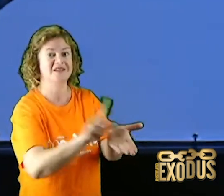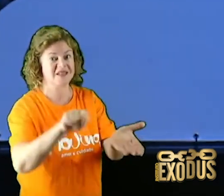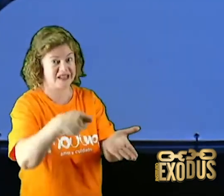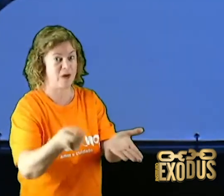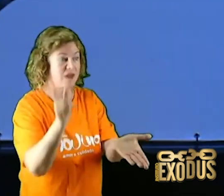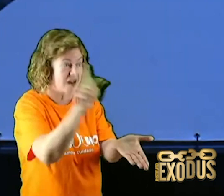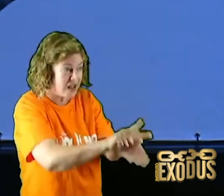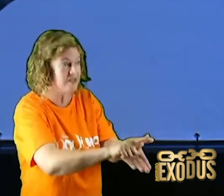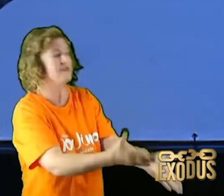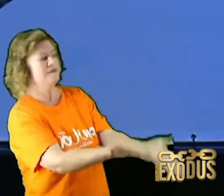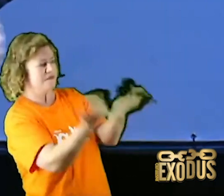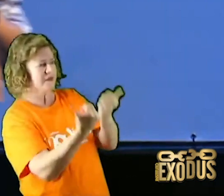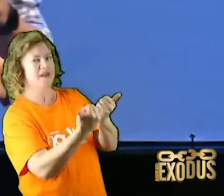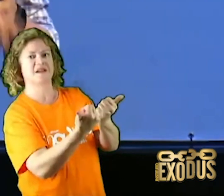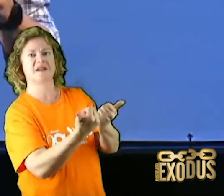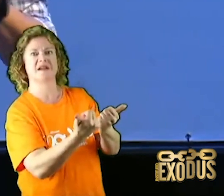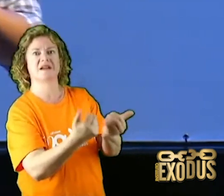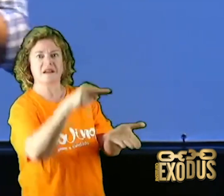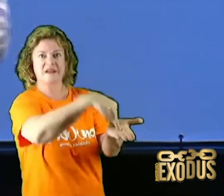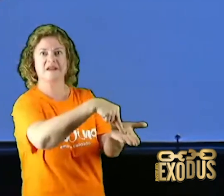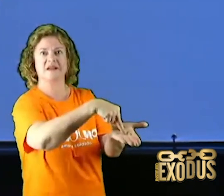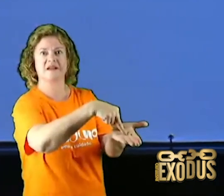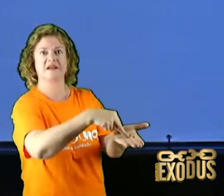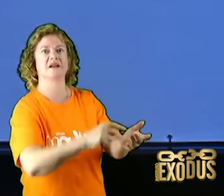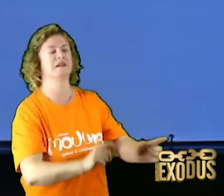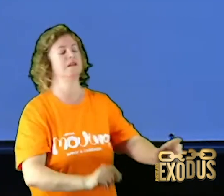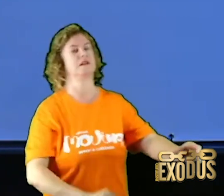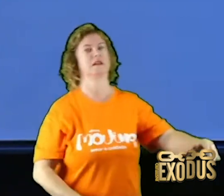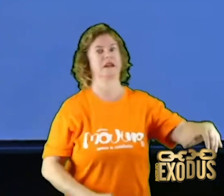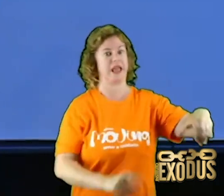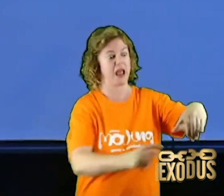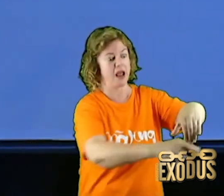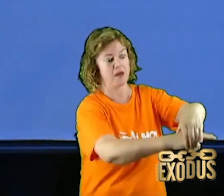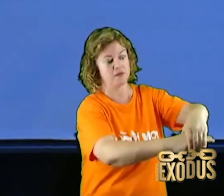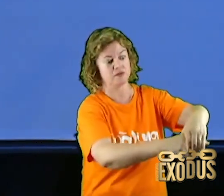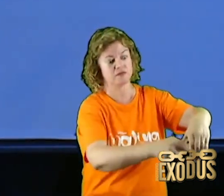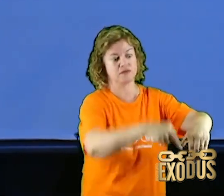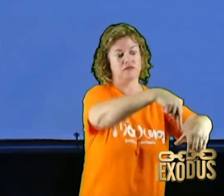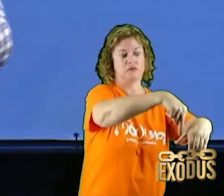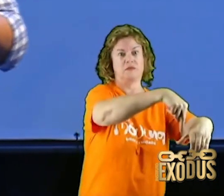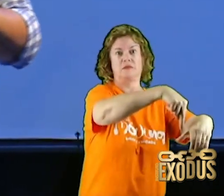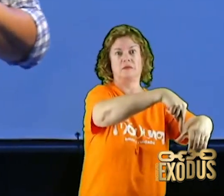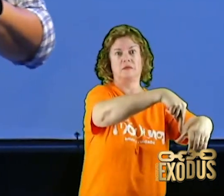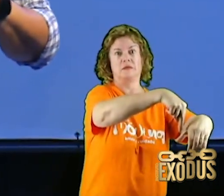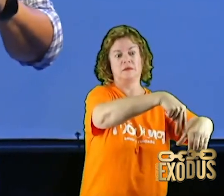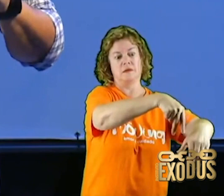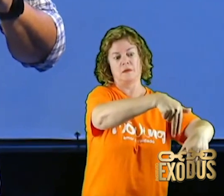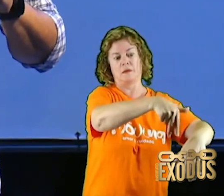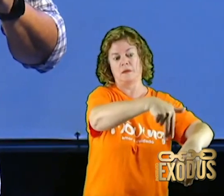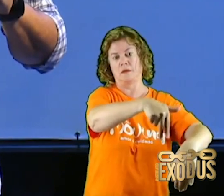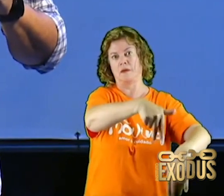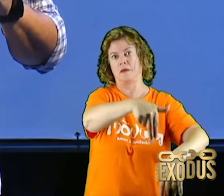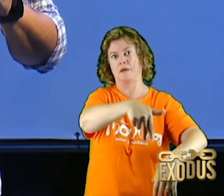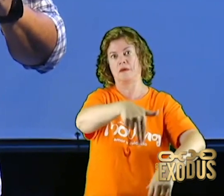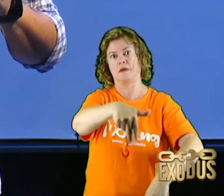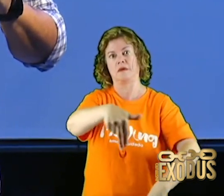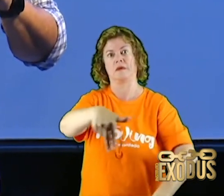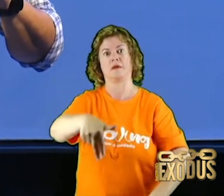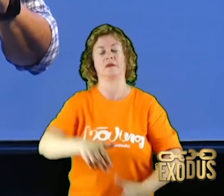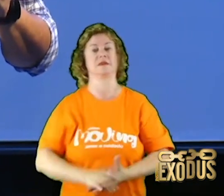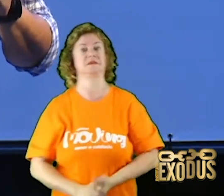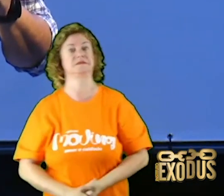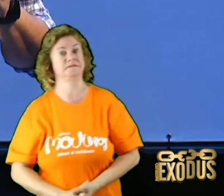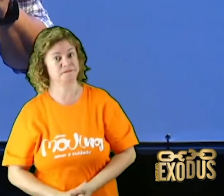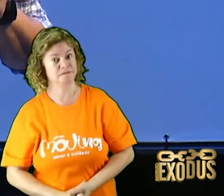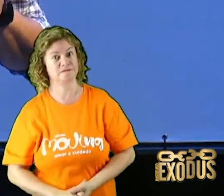para desfazer o poder de Deus e o milagre de Deus. Vocês estão entendendo isso? Milagre, querido. Poder de Deus não alimenta,